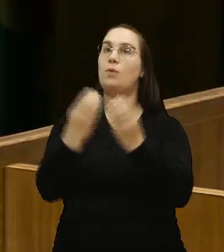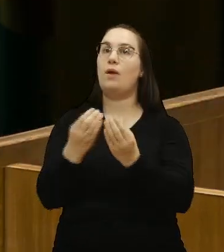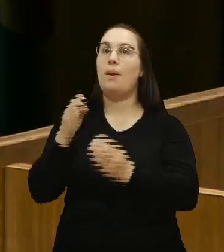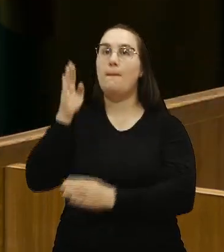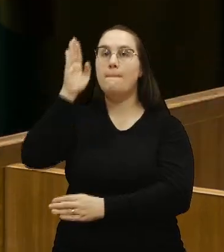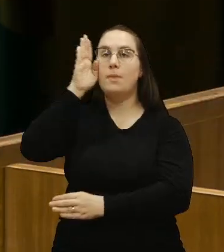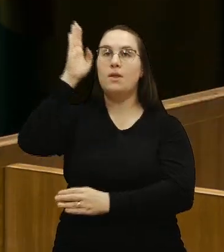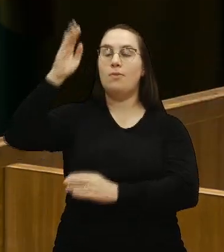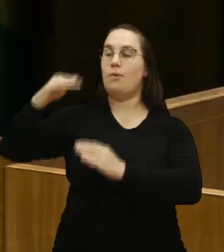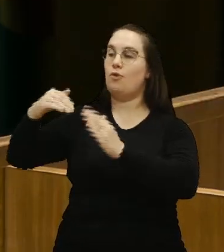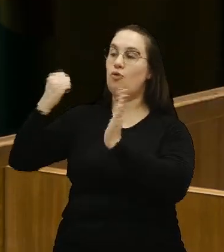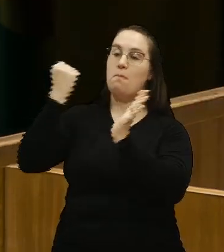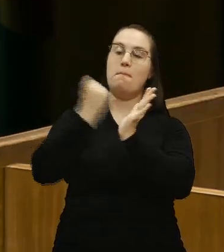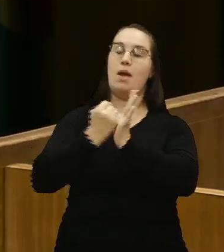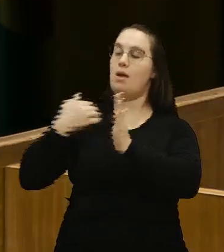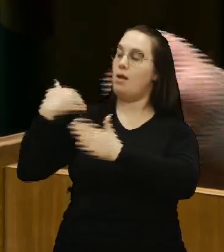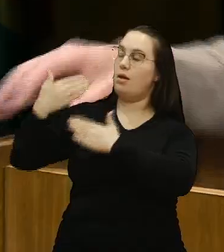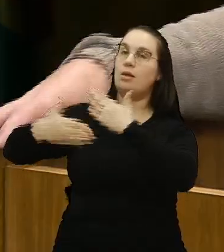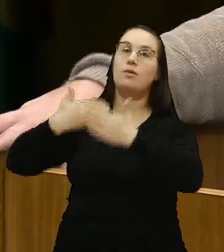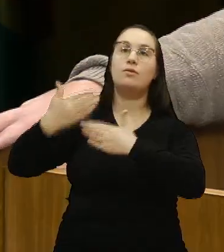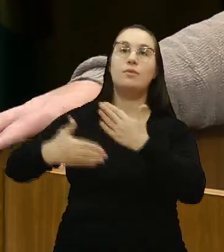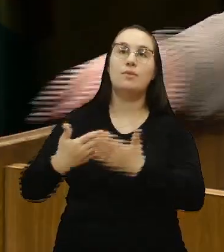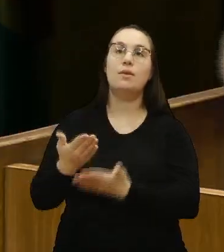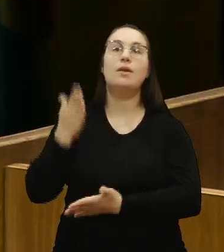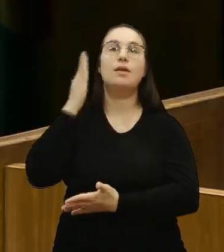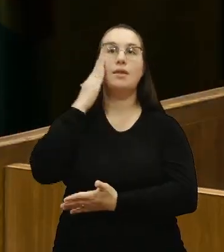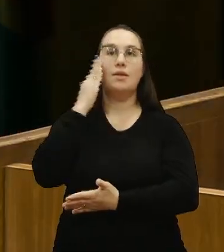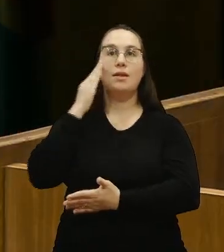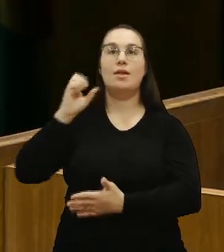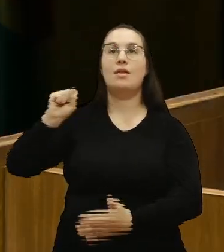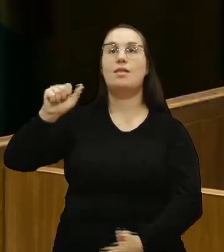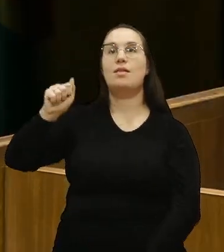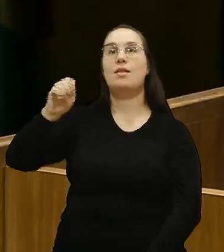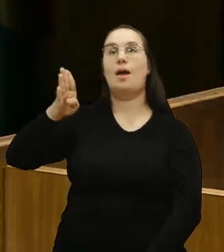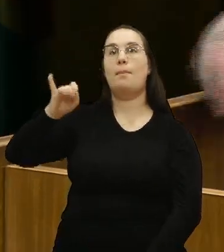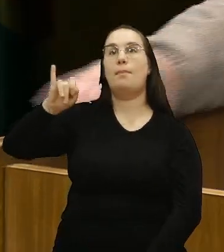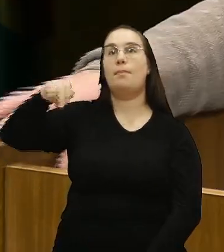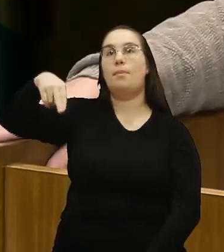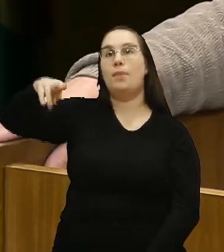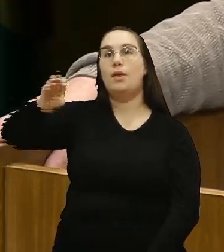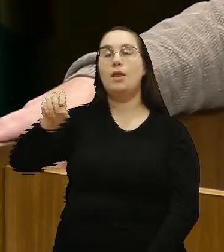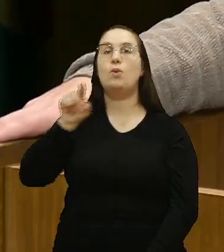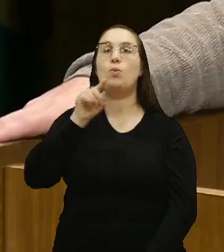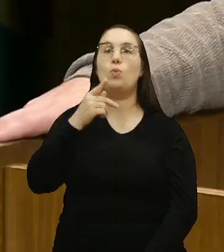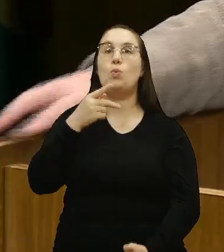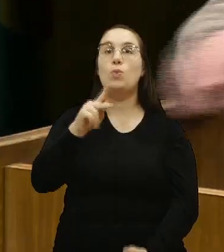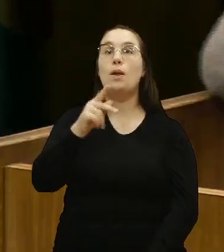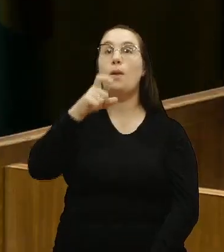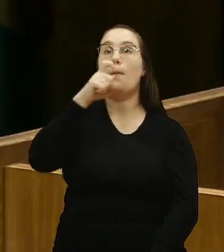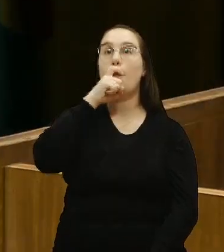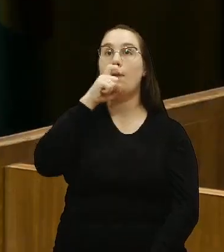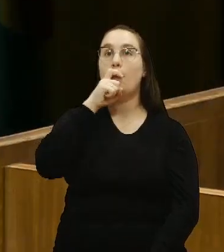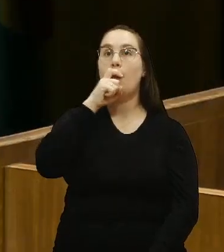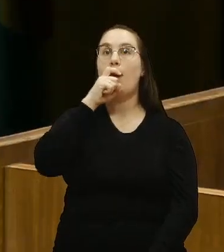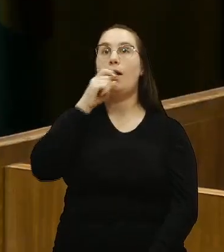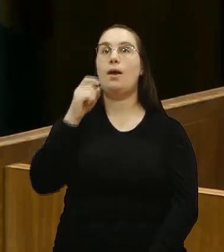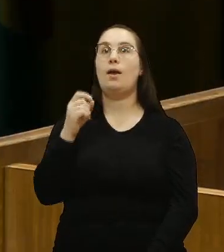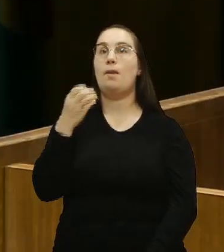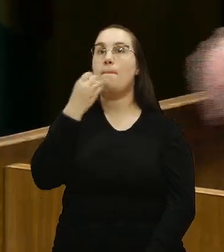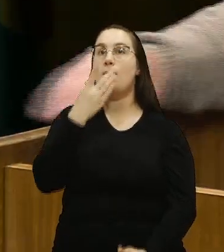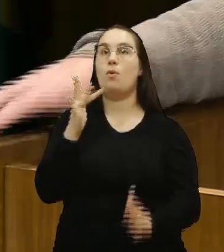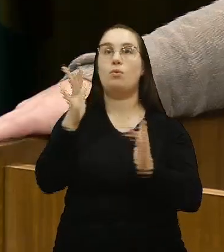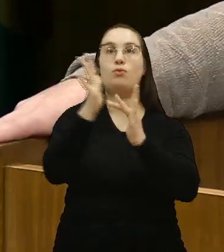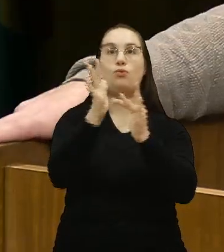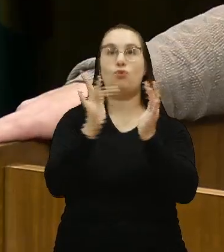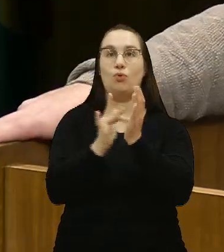o legado na família. E nós temos então o Sabino Amâncio da Silva, seu pai, natural de Bom Jesus,